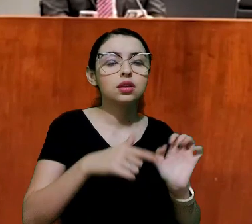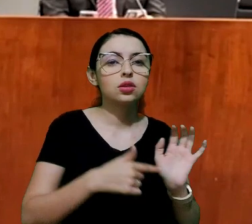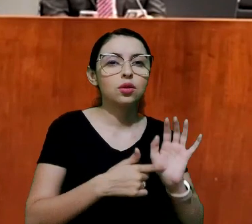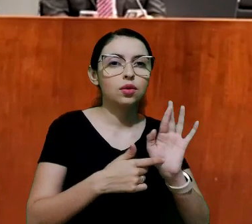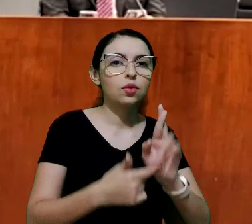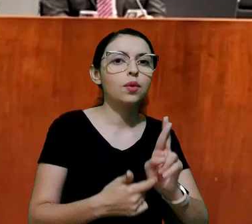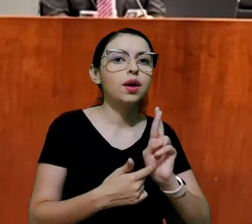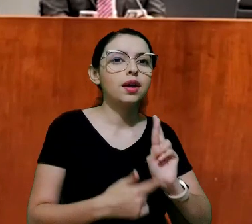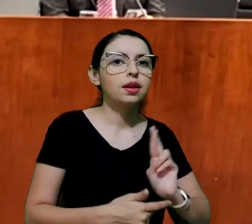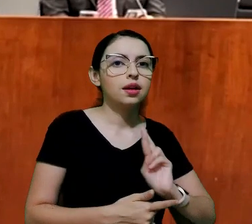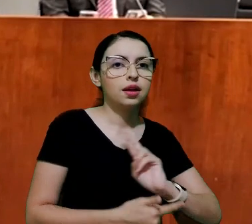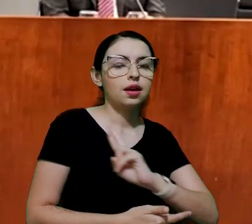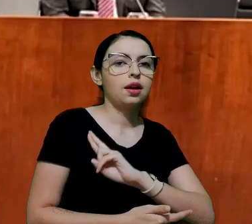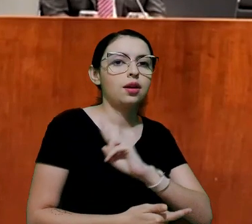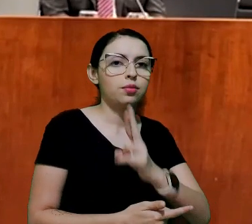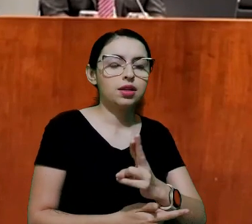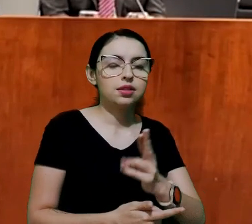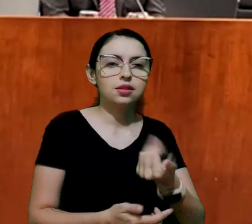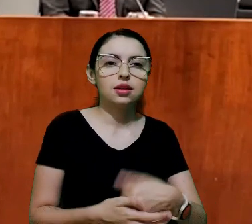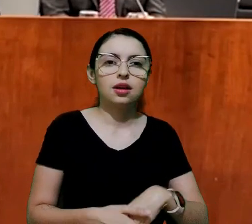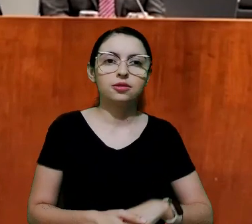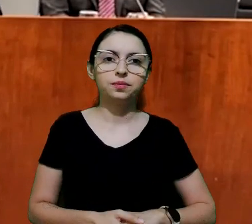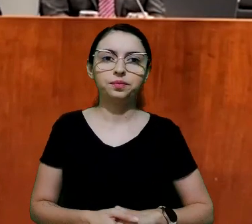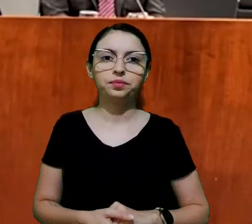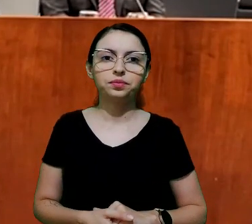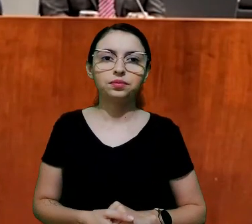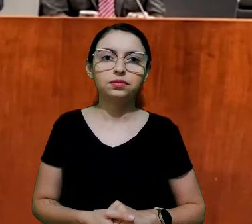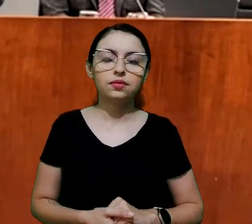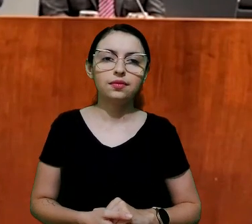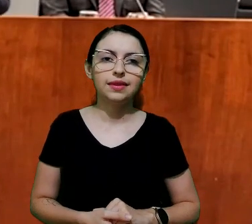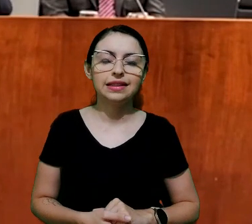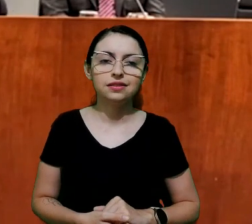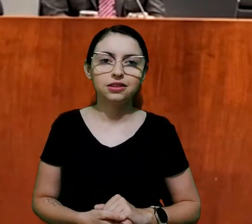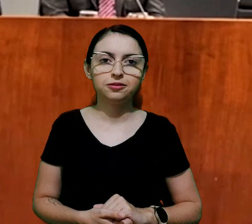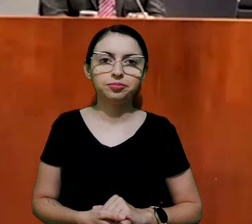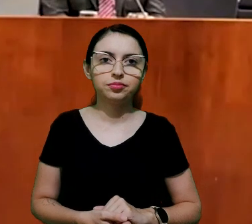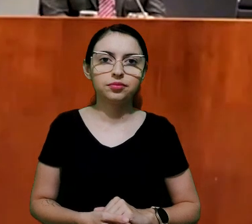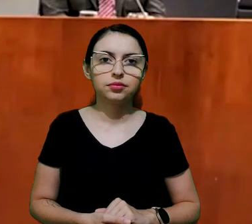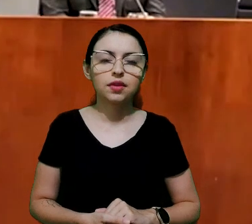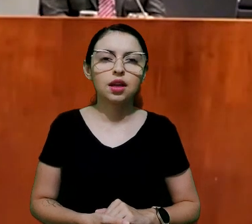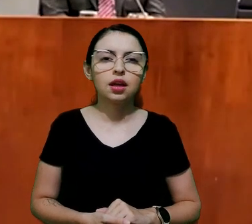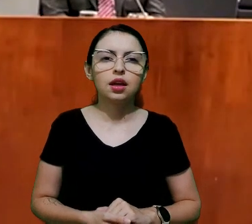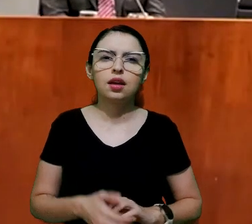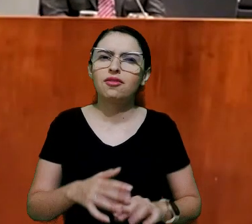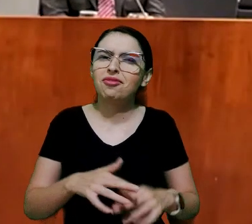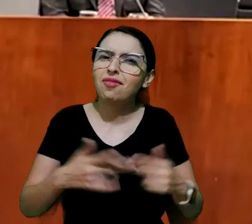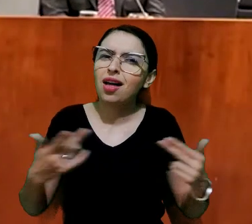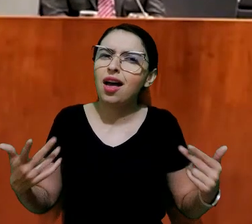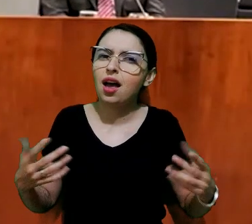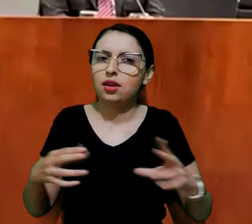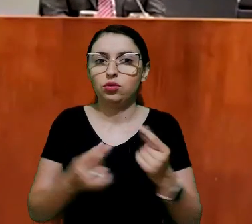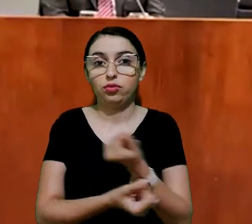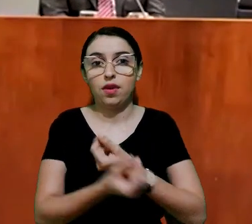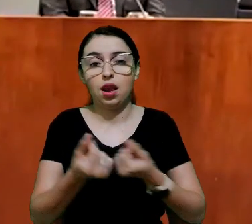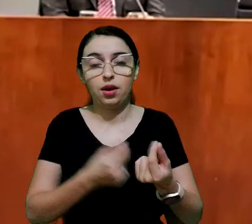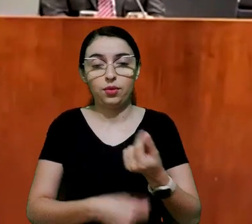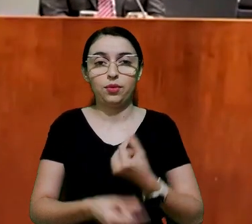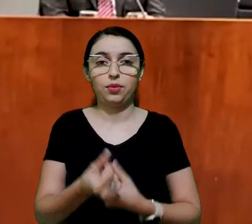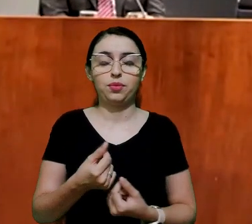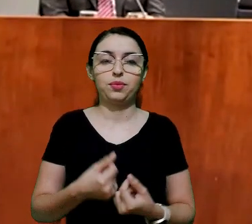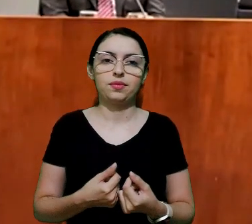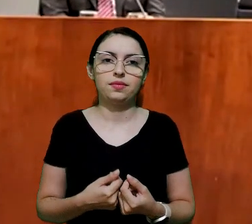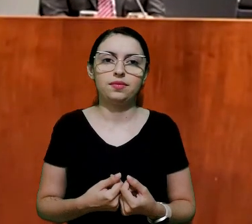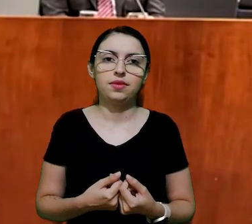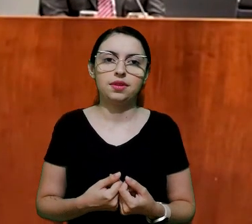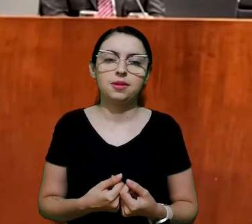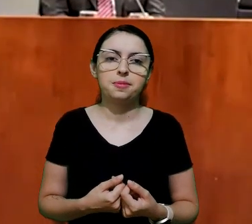Era o Código de 16, né? E era eu me lembro no caso, era um patrimônio vasto, que tinha uma coisa bem... Adulterino a mátria e a